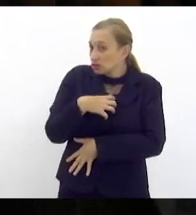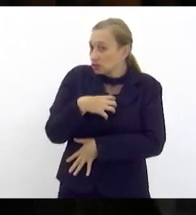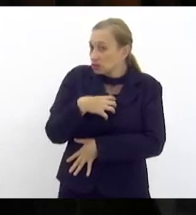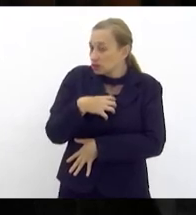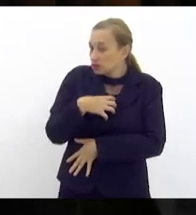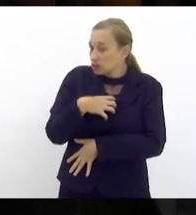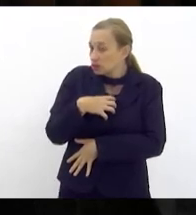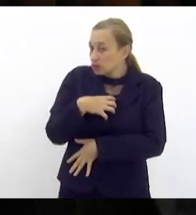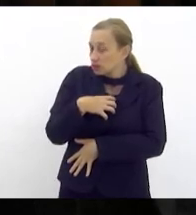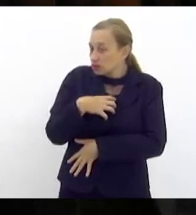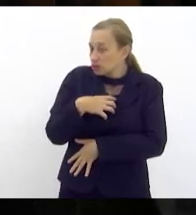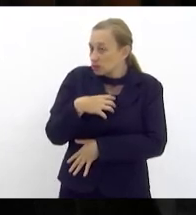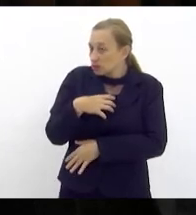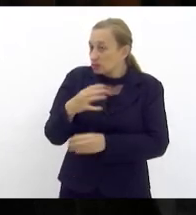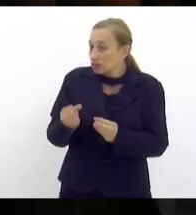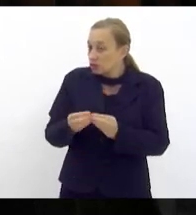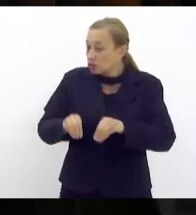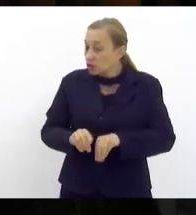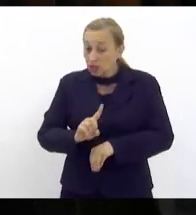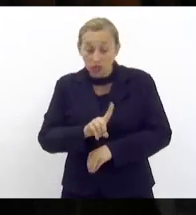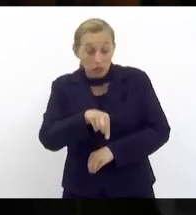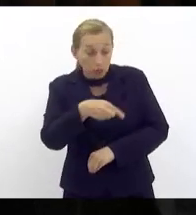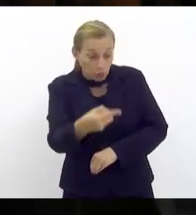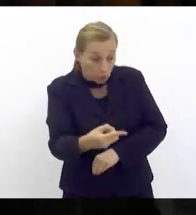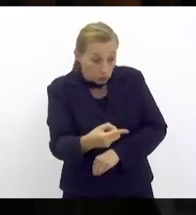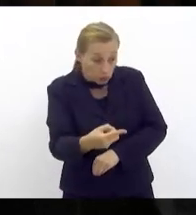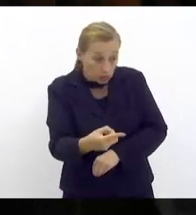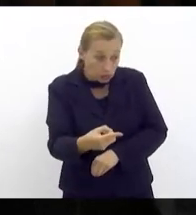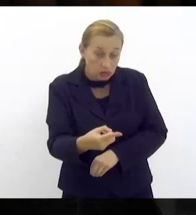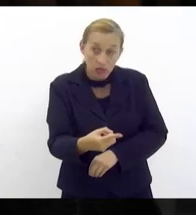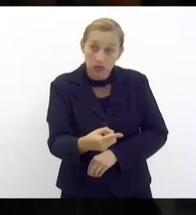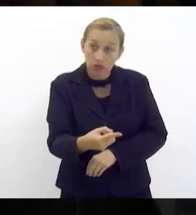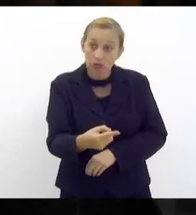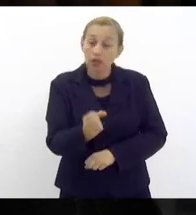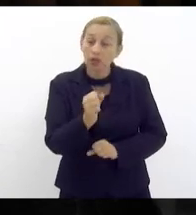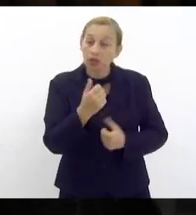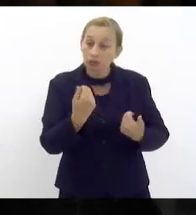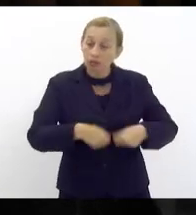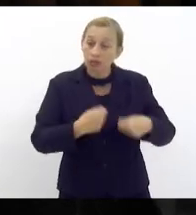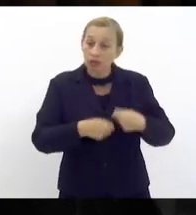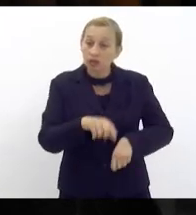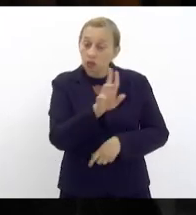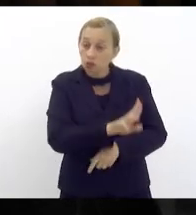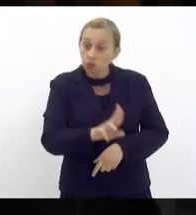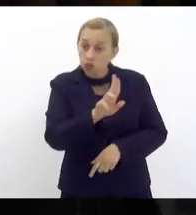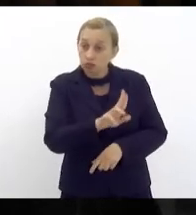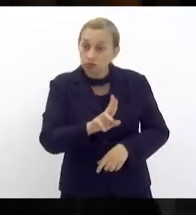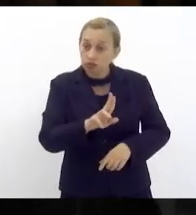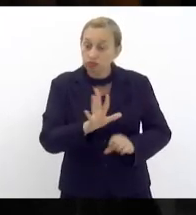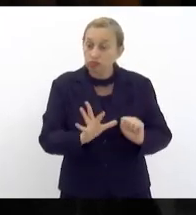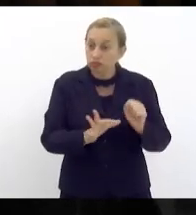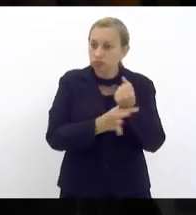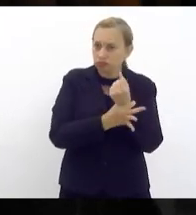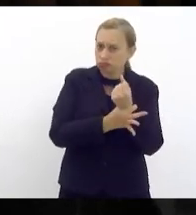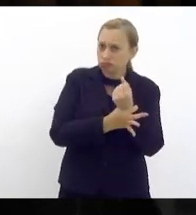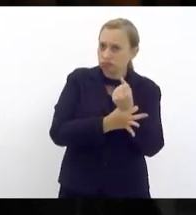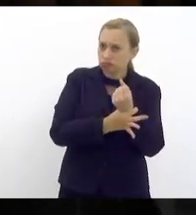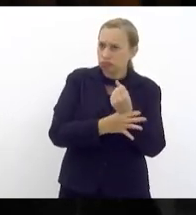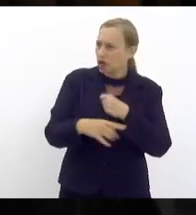forças destrutivas e precisam usar a segurança não tô